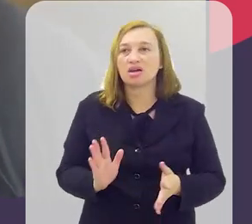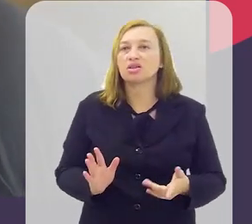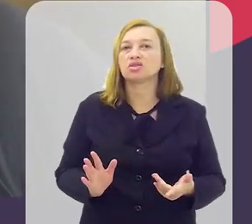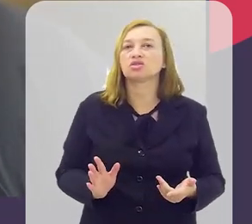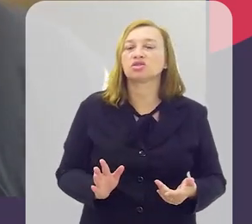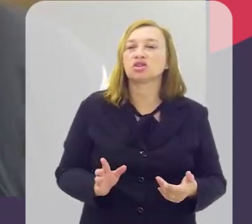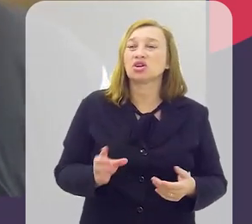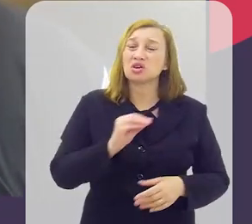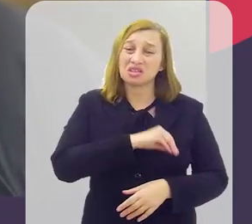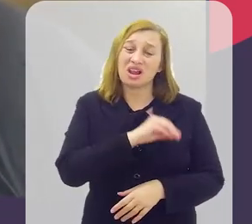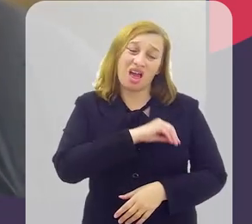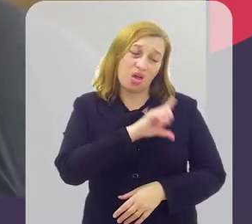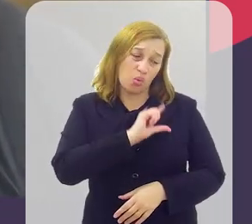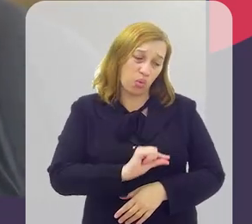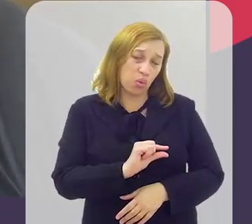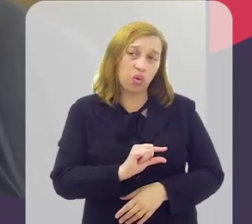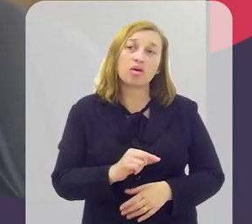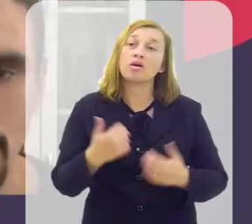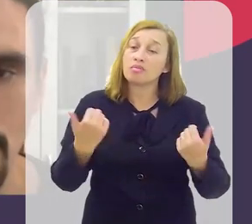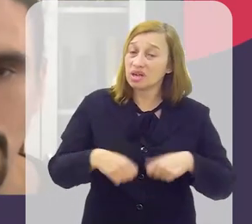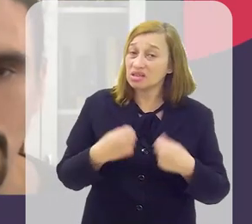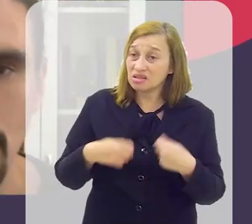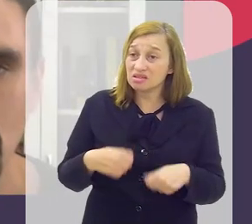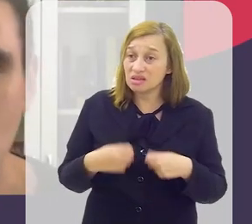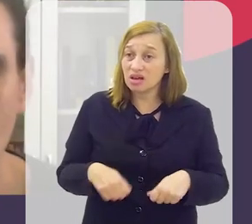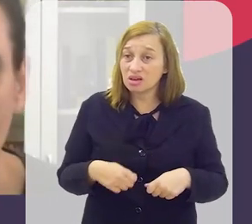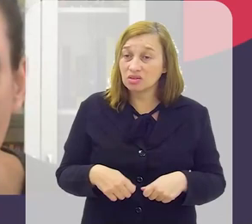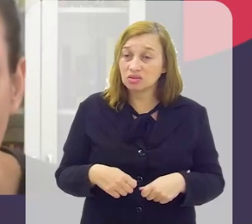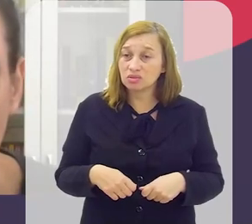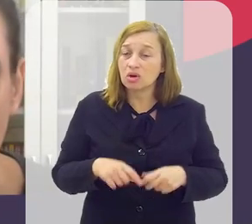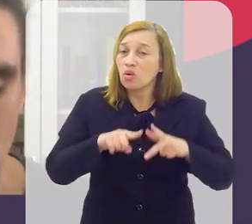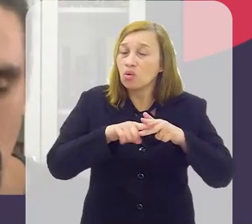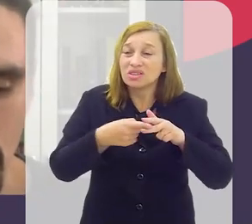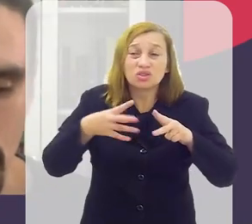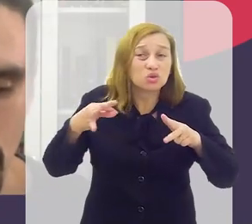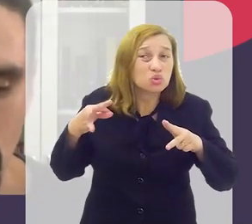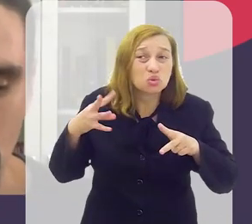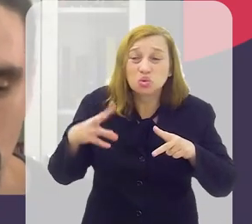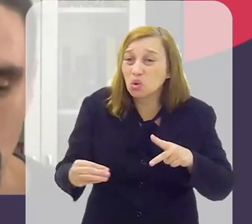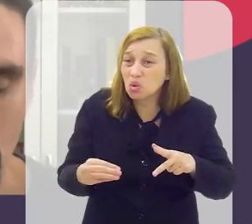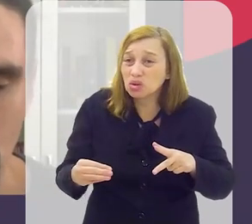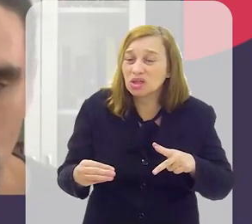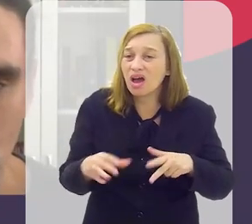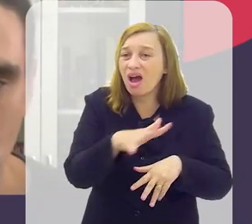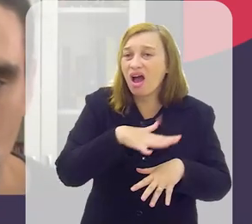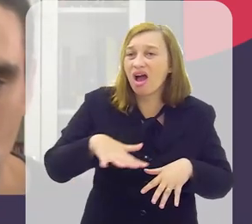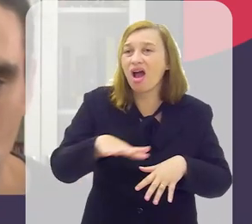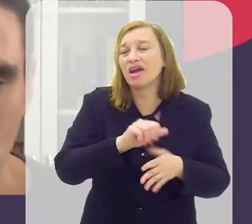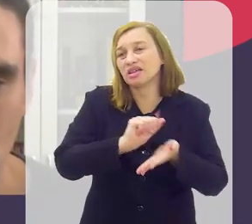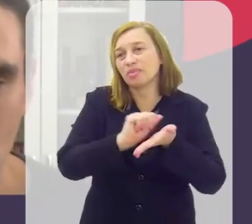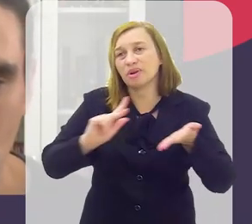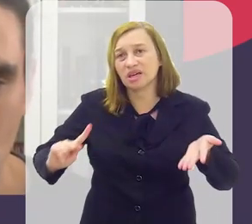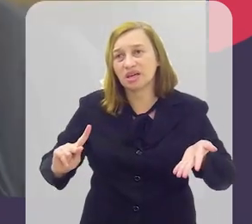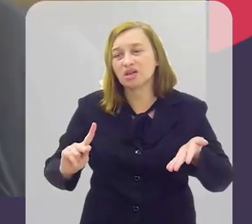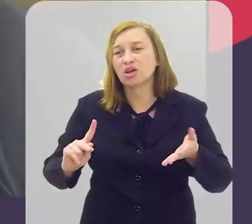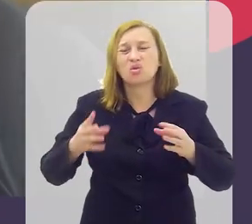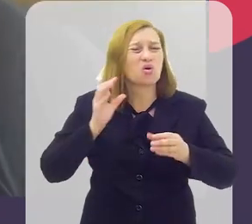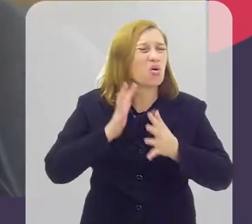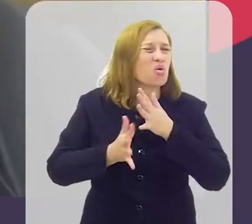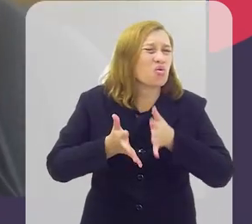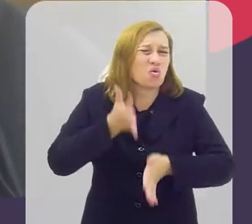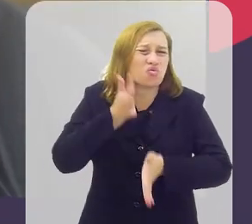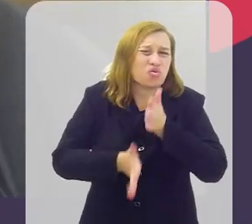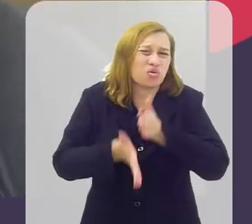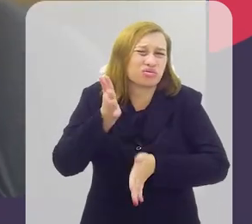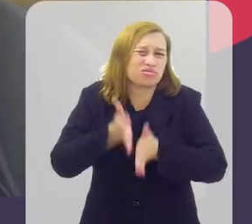dar certo. Nós precisamos que seja mexida toda a área de aplicativos, é tudo